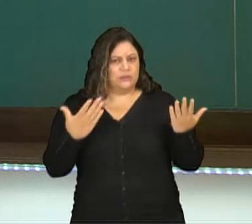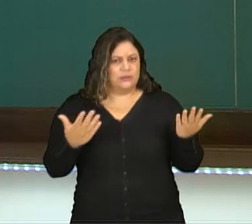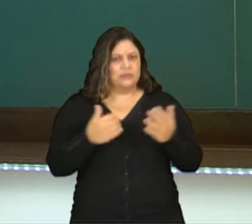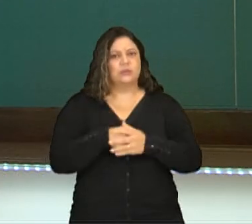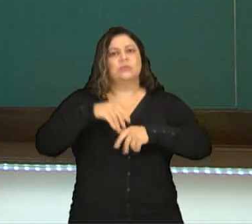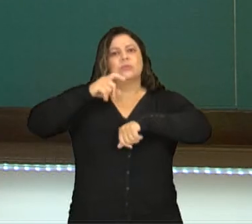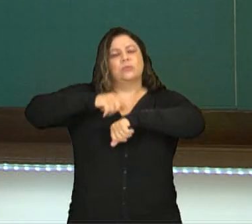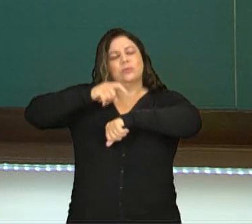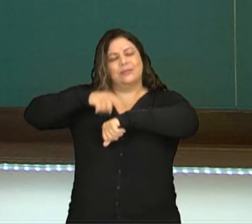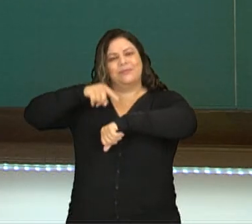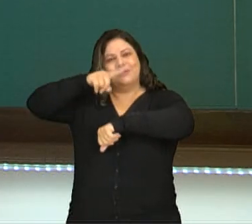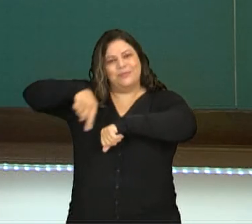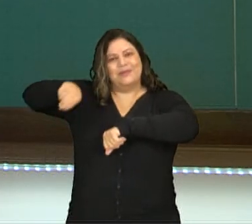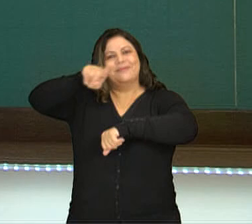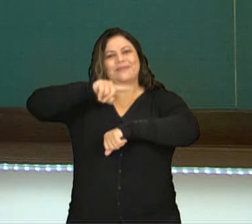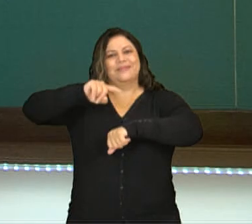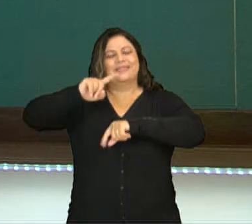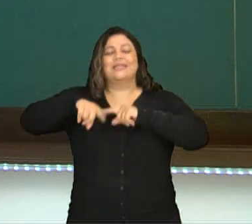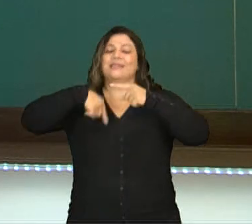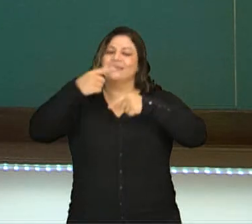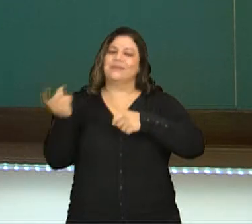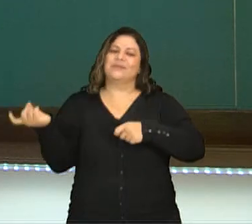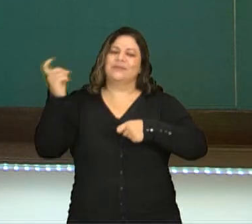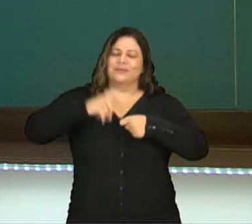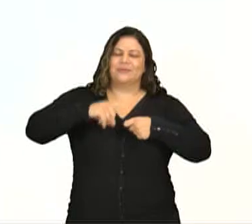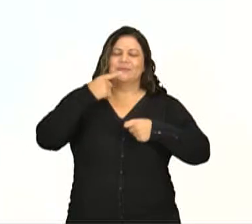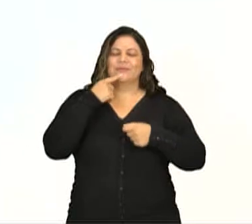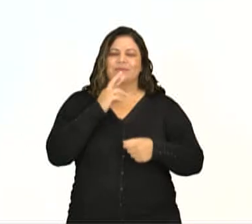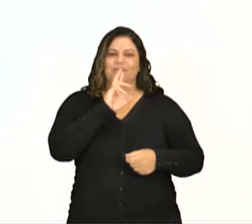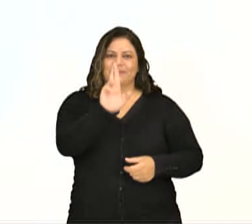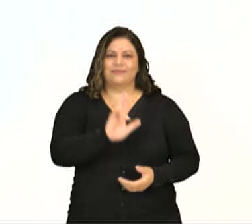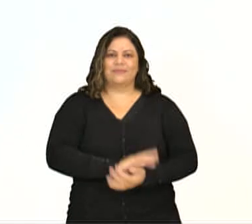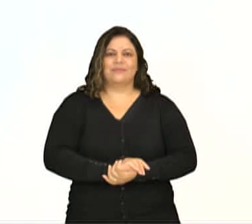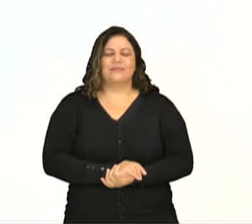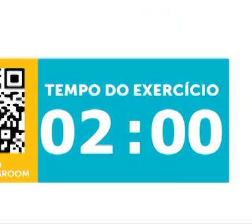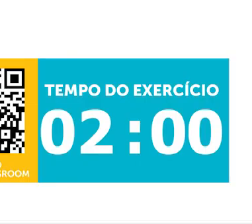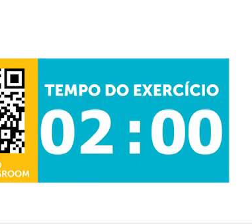vou dar um tempinho para vocês e daqui a pouco nós voltamos com a resposta.